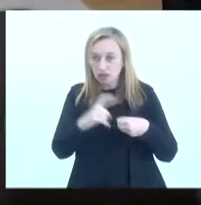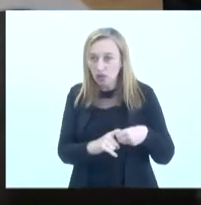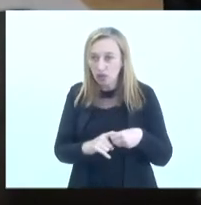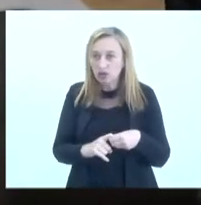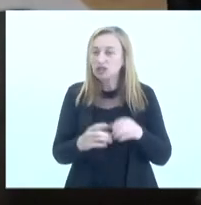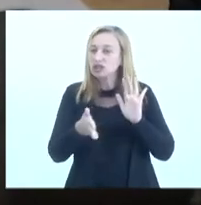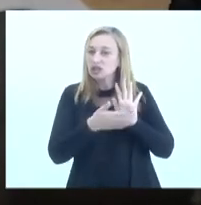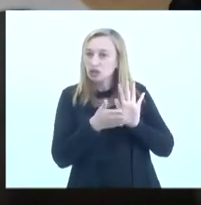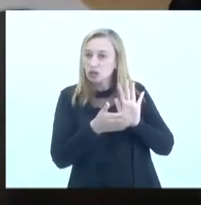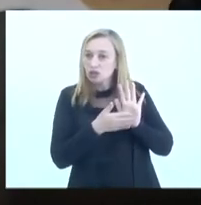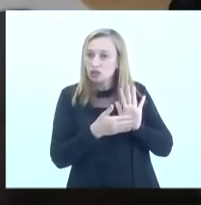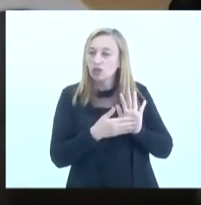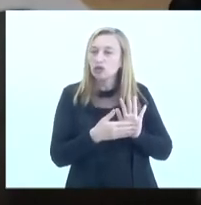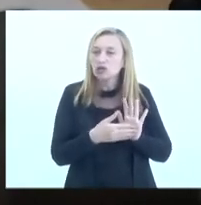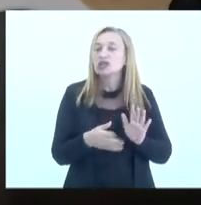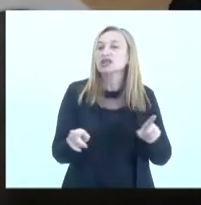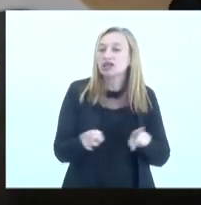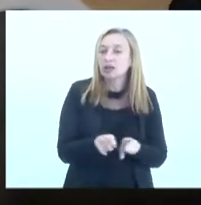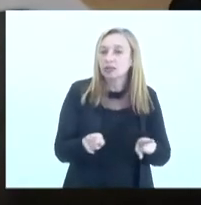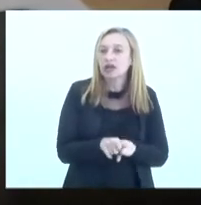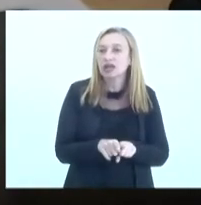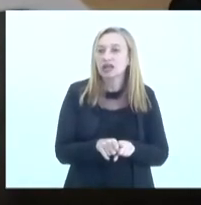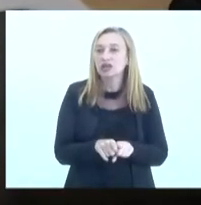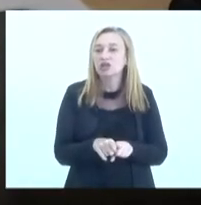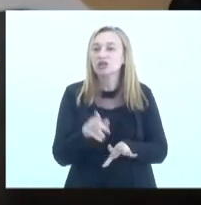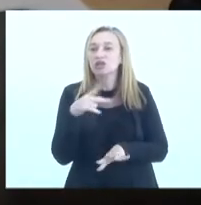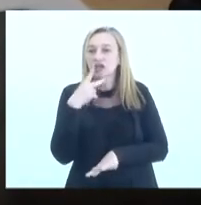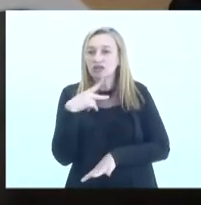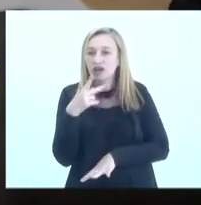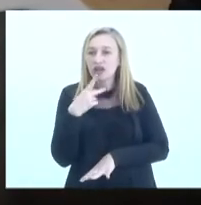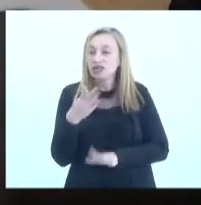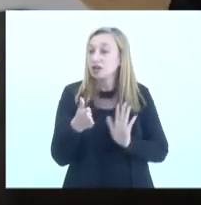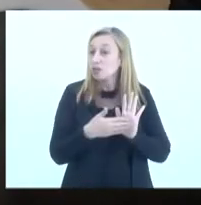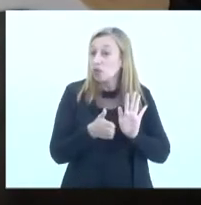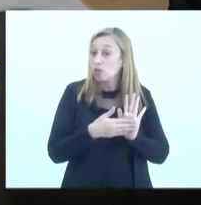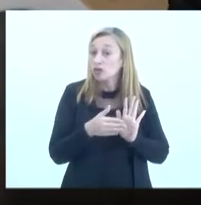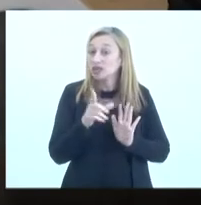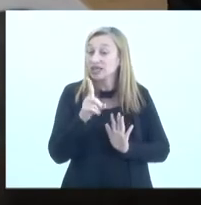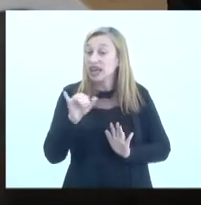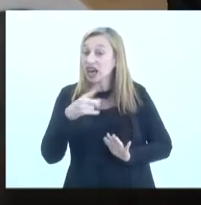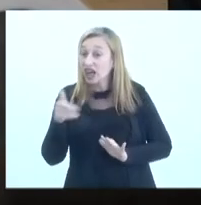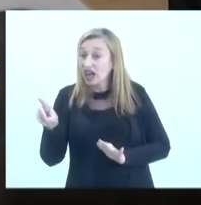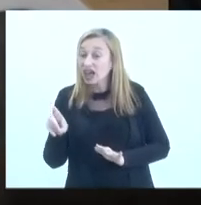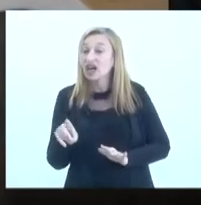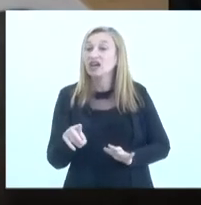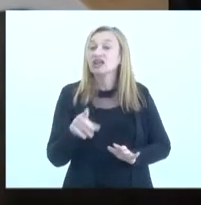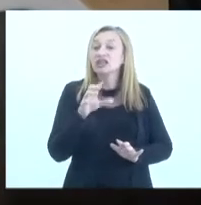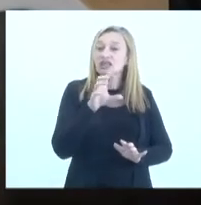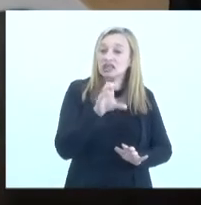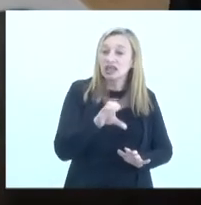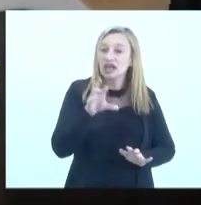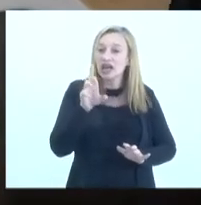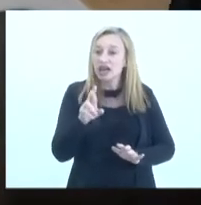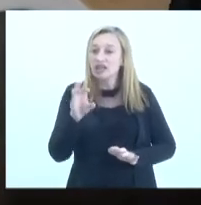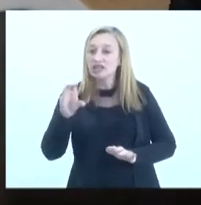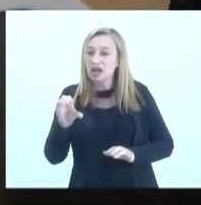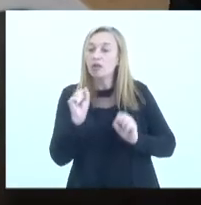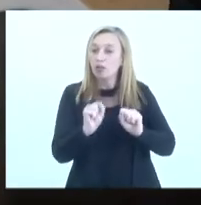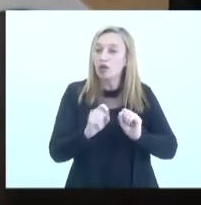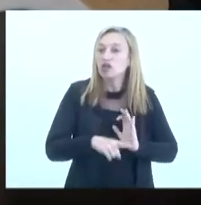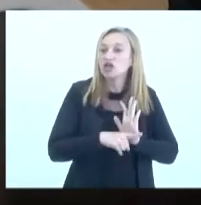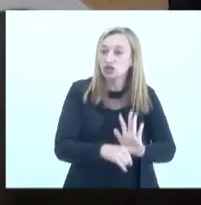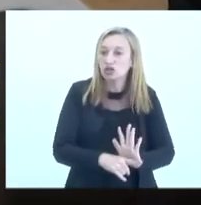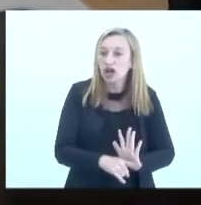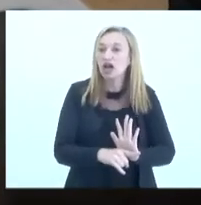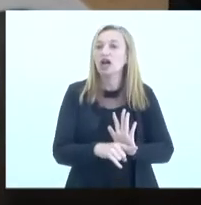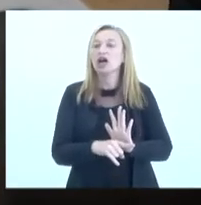das propostas. E, além de tudo isso, quando eu estava falando da proposta da DECLAN, o CRC pode ajudar aos